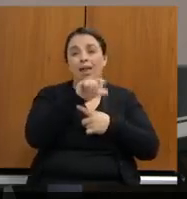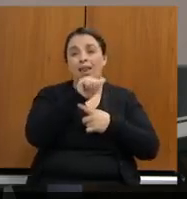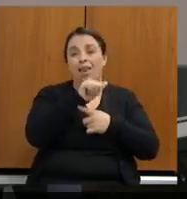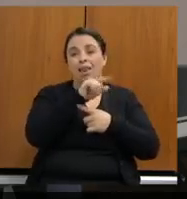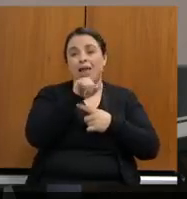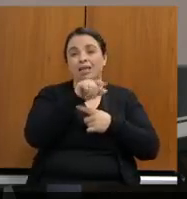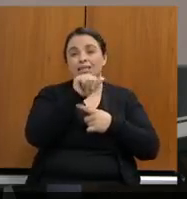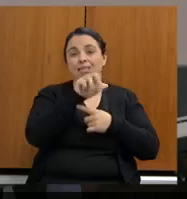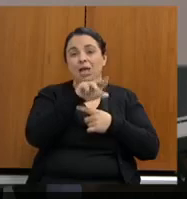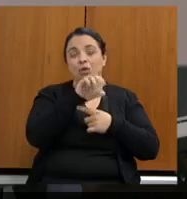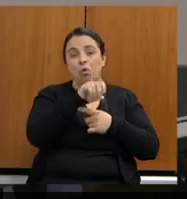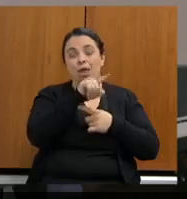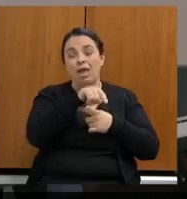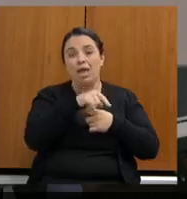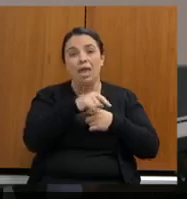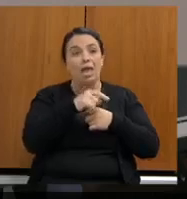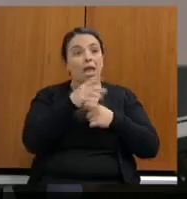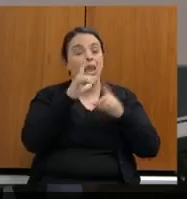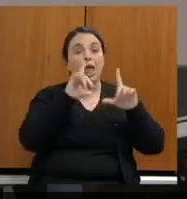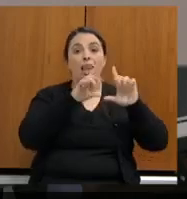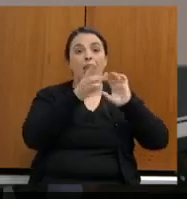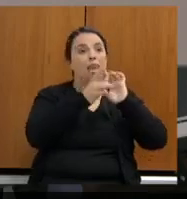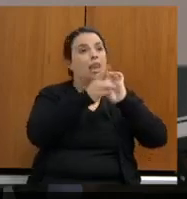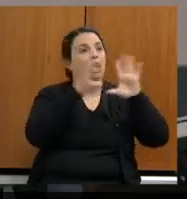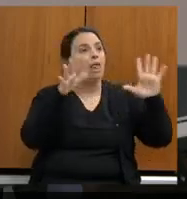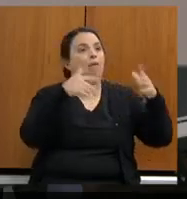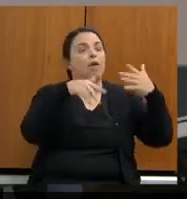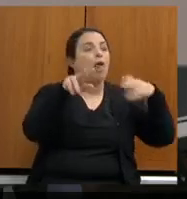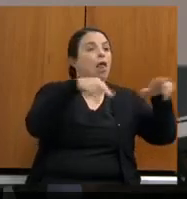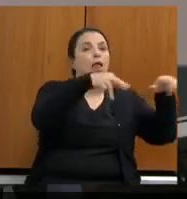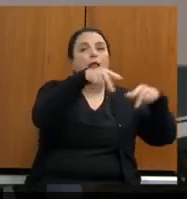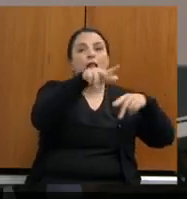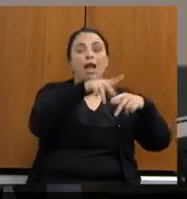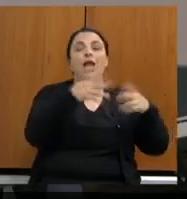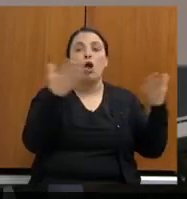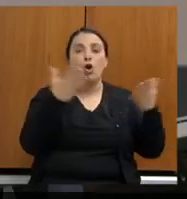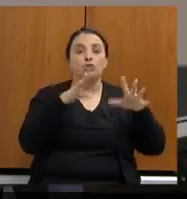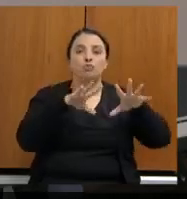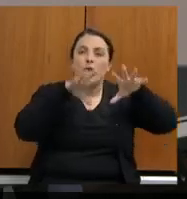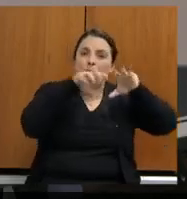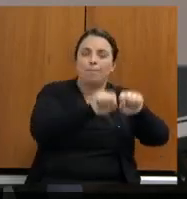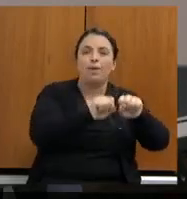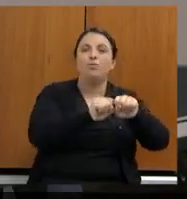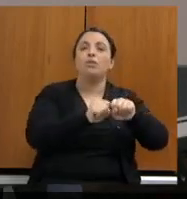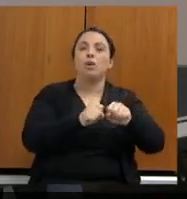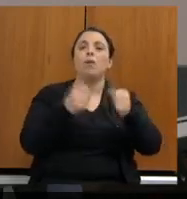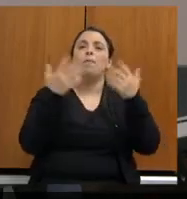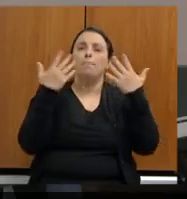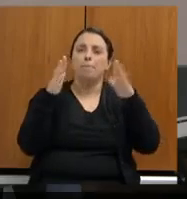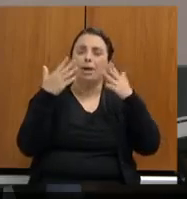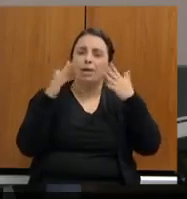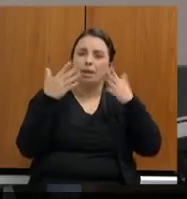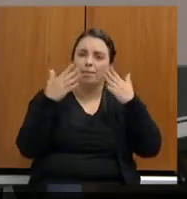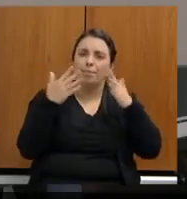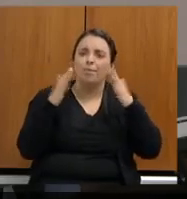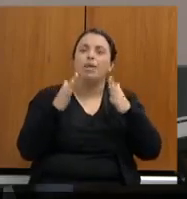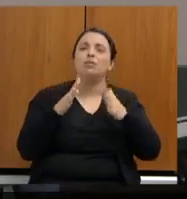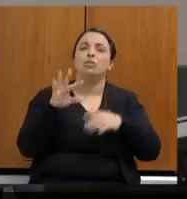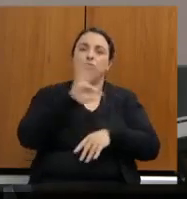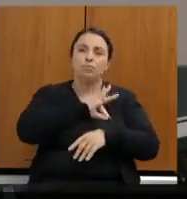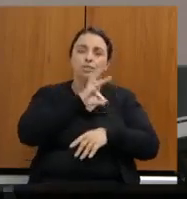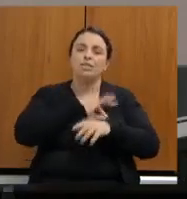tivesse solta e hoje foi pega Então parabéns aos Bravos Guerreiros que defender a sociedade aí para gente